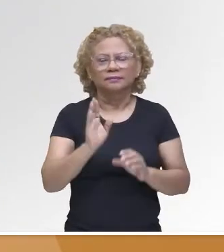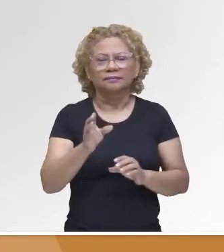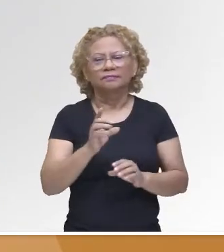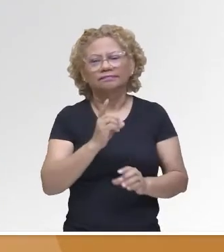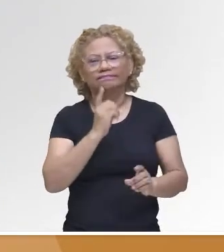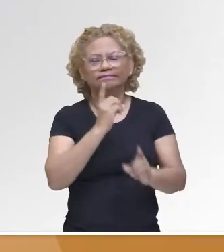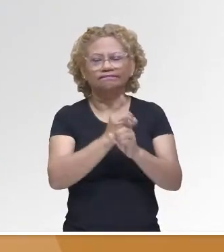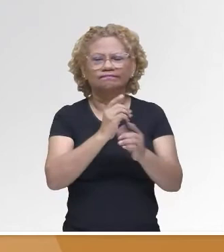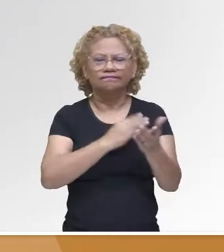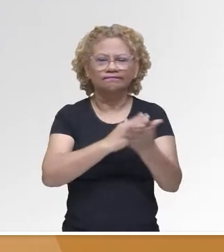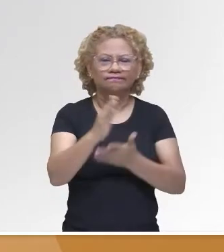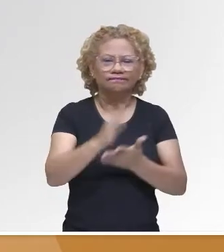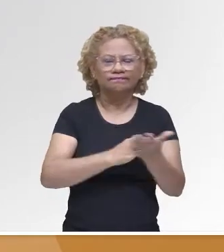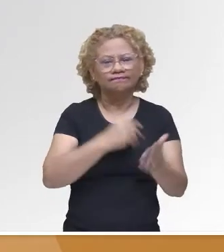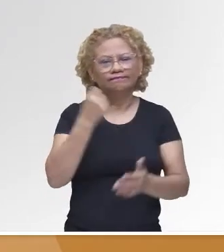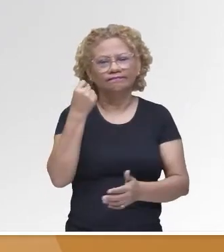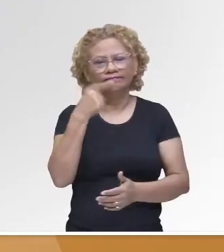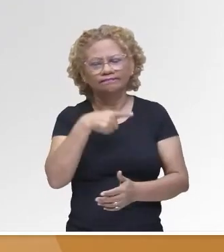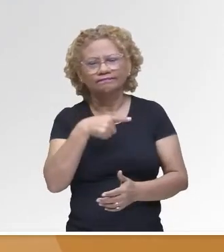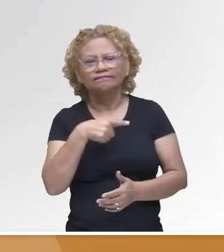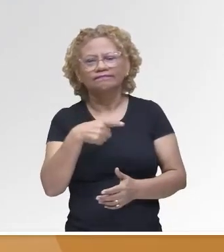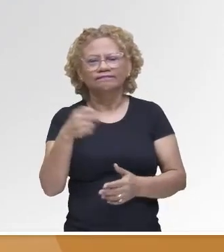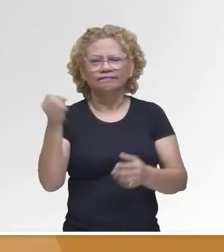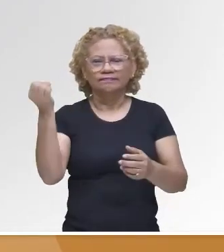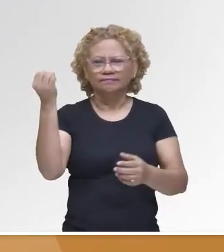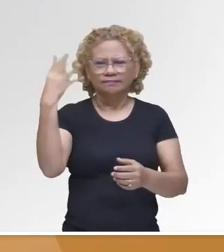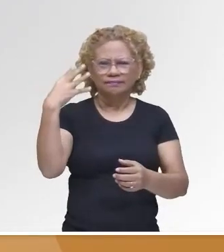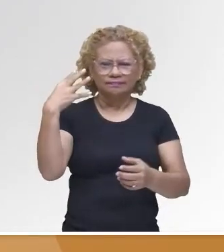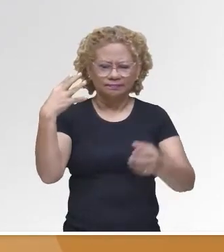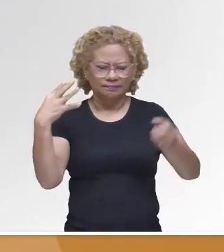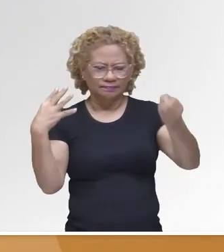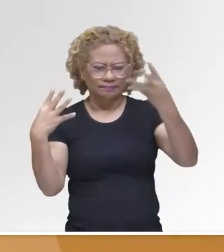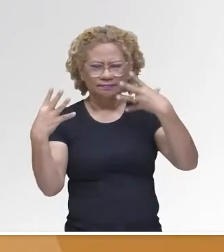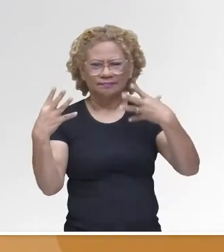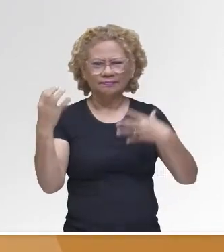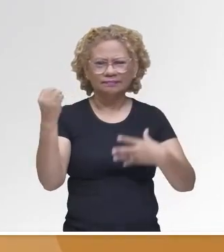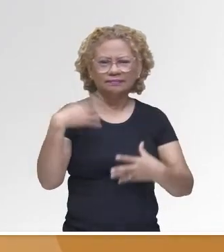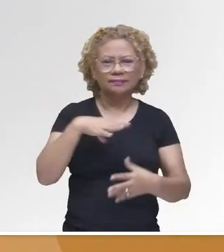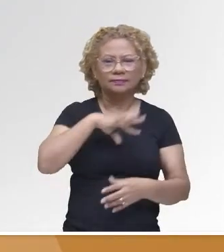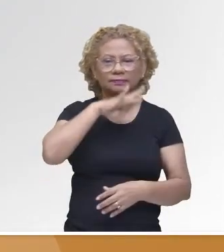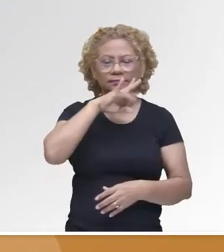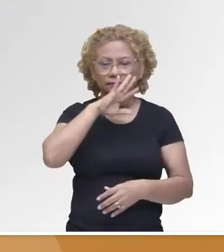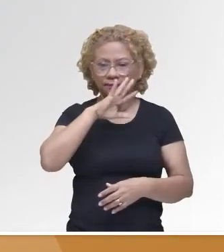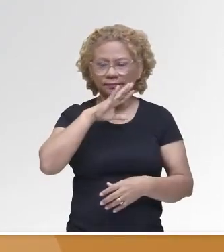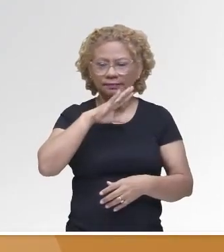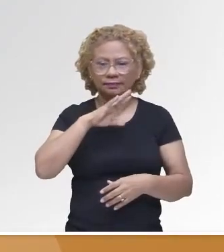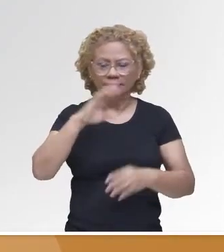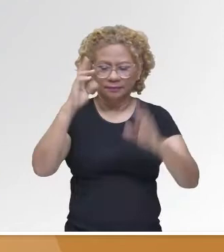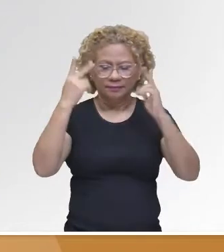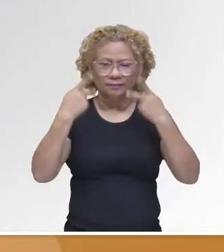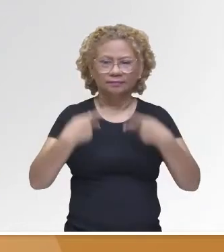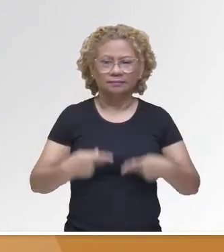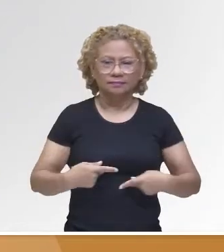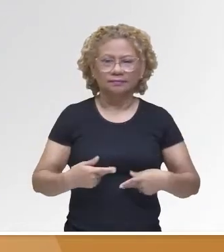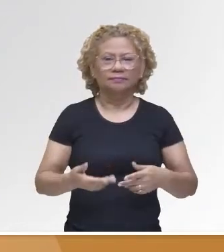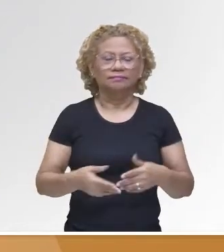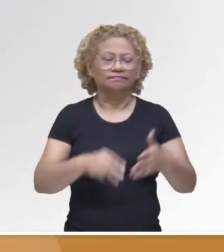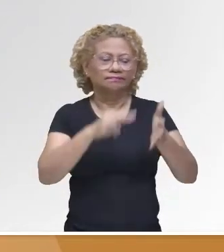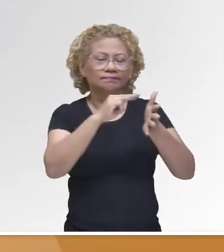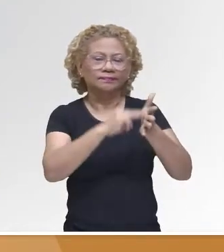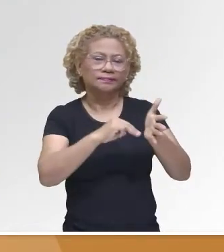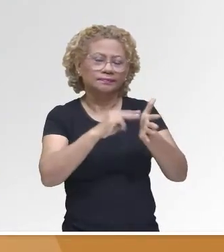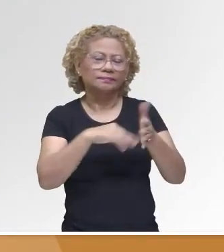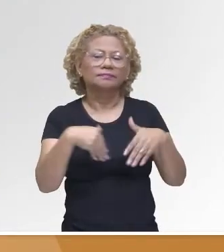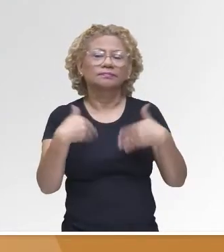quimioterapia, a radioterapia que machuca, que fere a pessoa, o corpo humano. Então, o método, qual o melhor método? Será que